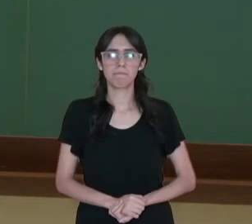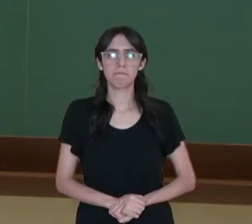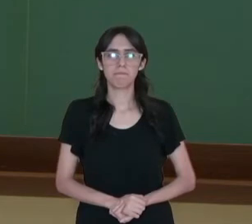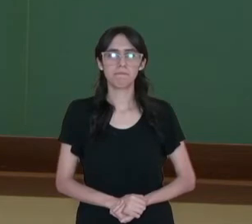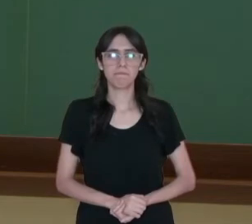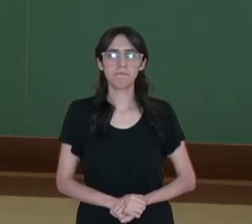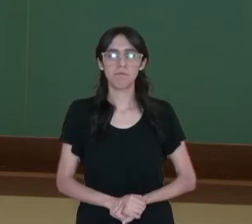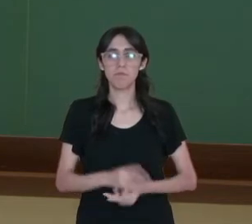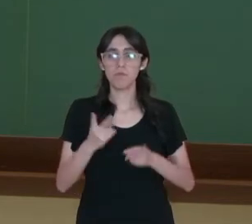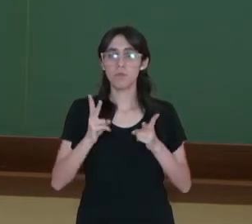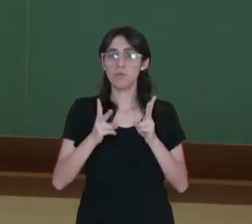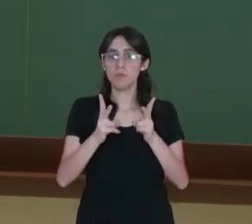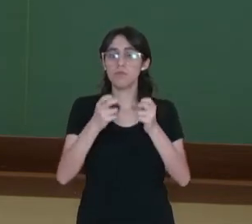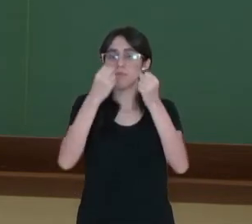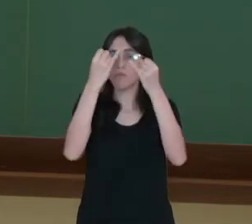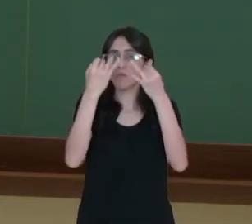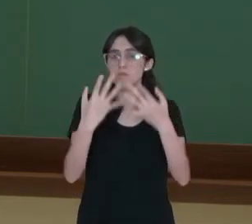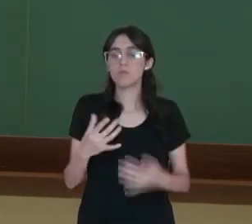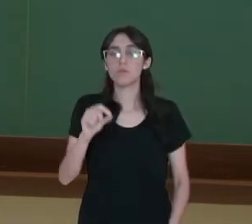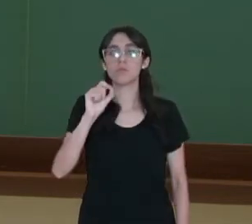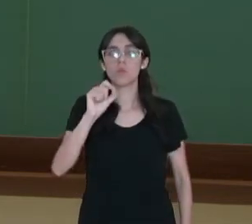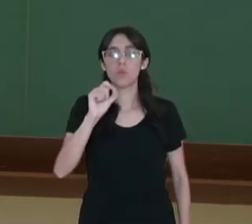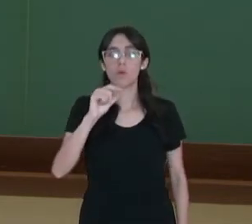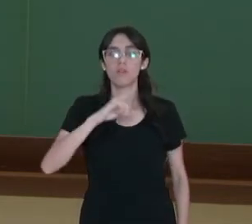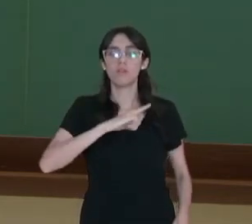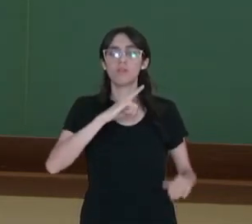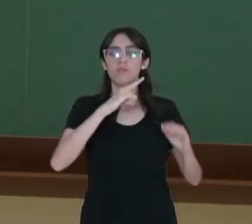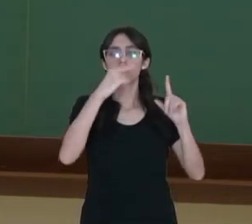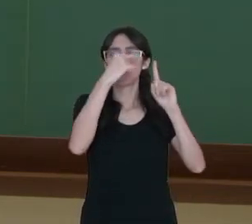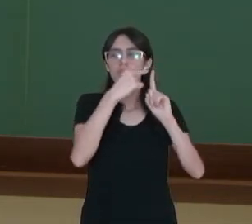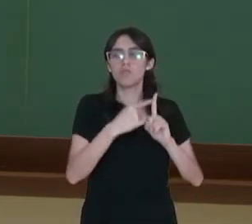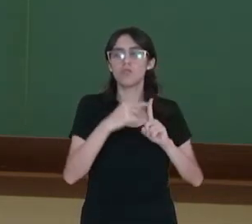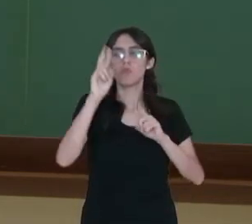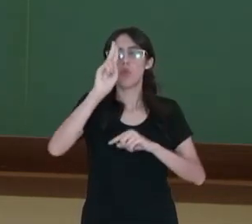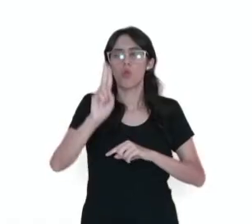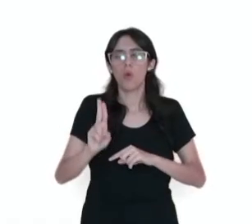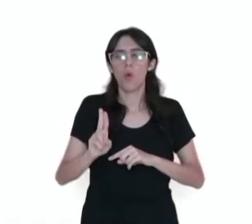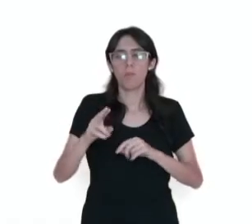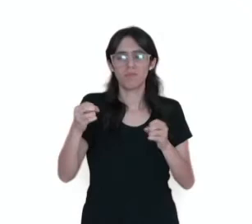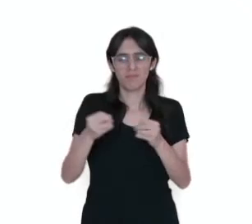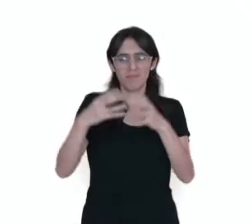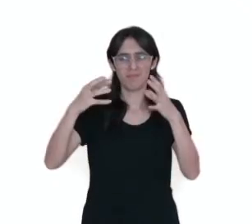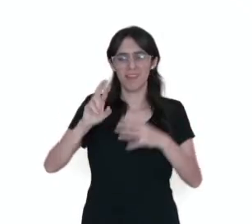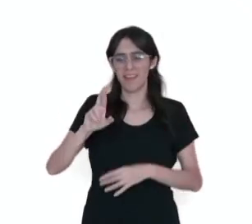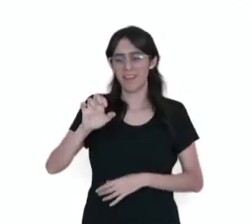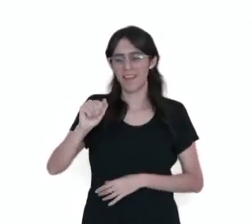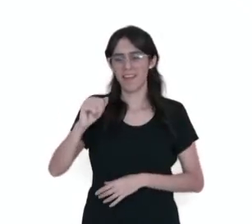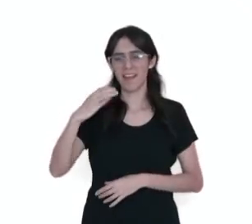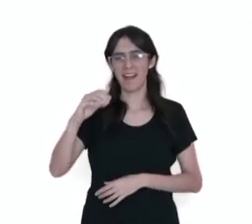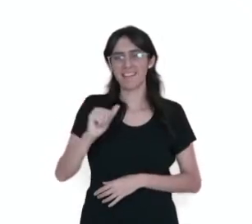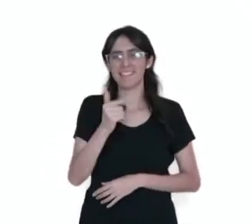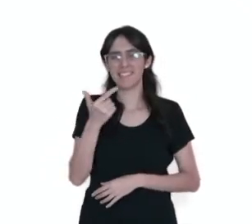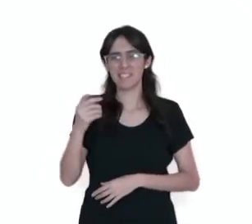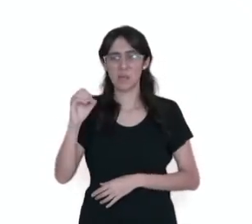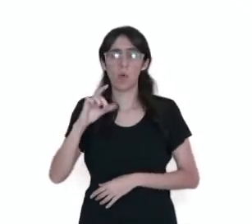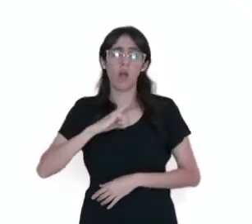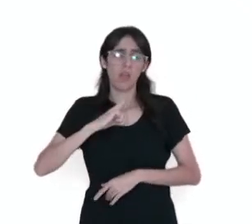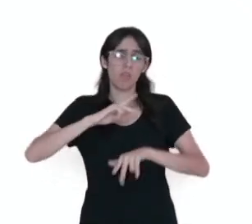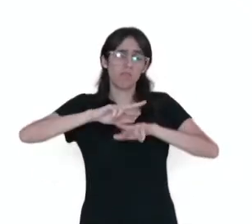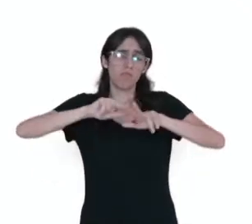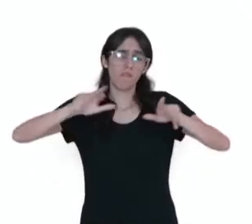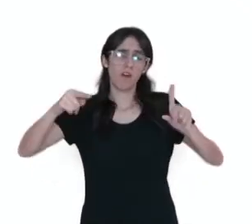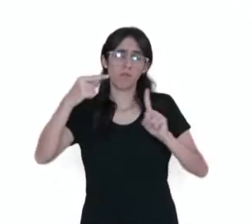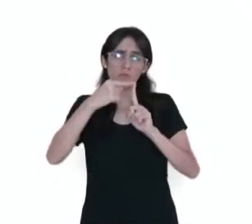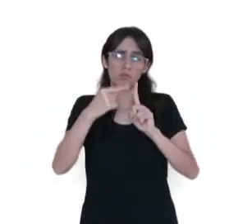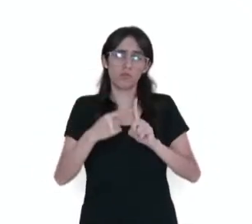Vamos seguindo agora e vamos falar um pouquinho sobre a classificação das reações. Então, olha só. Há várias maneiras de classificar as reações. Uma